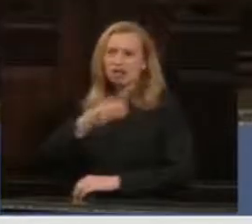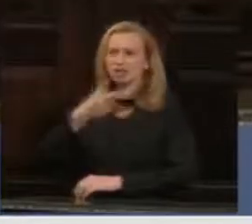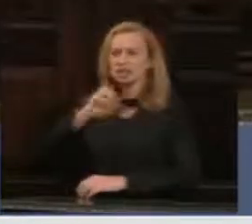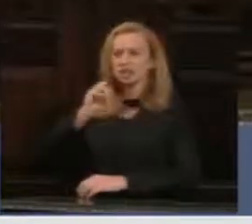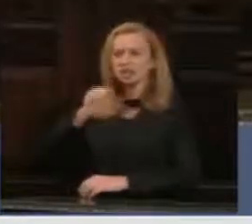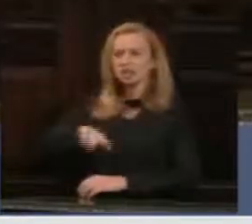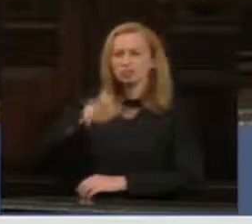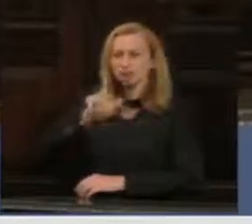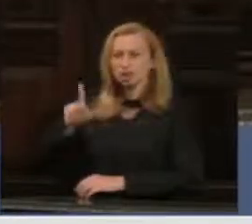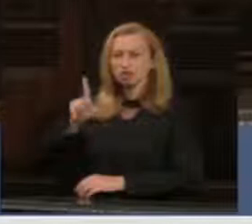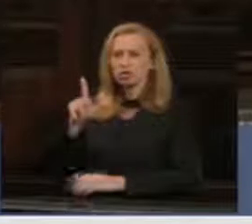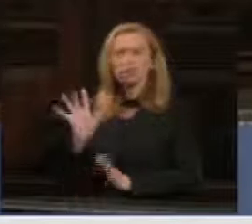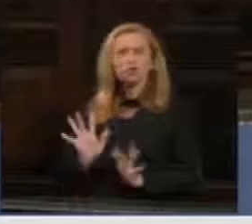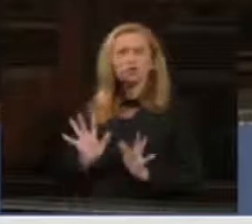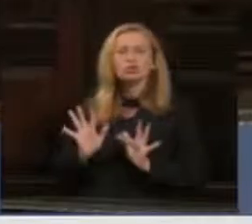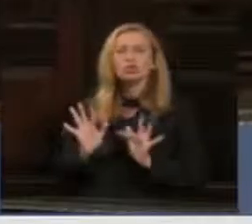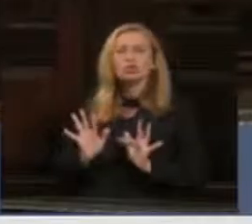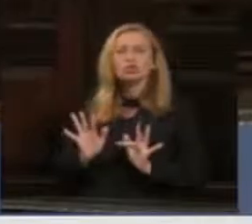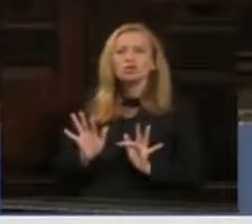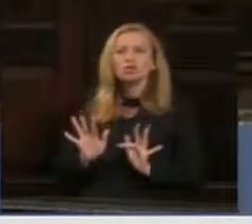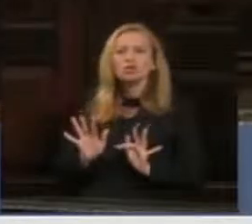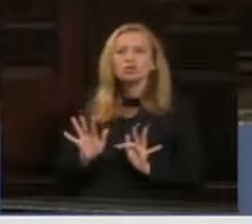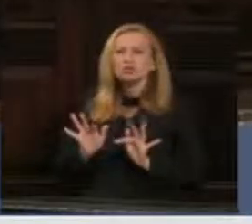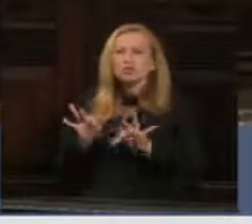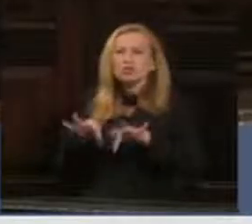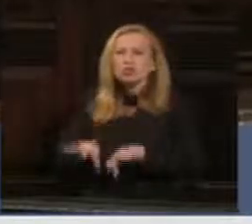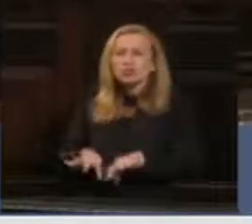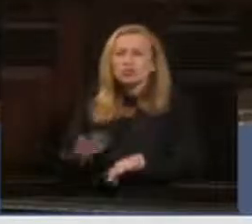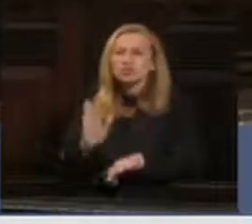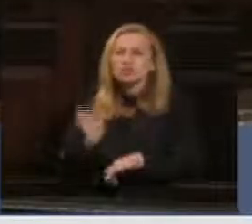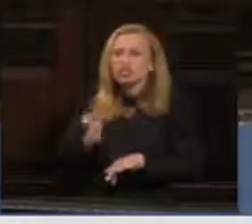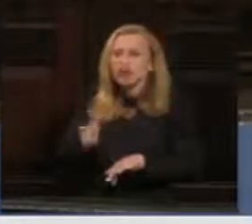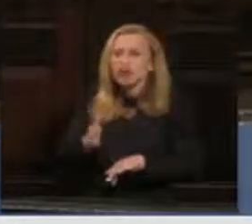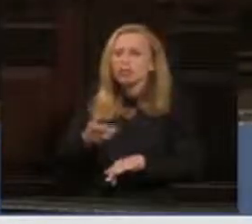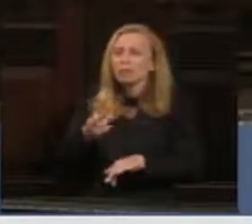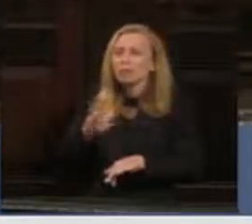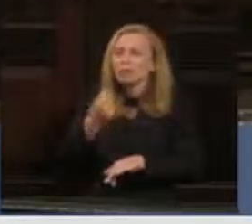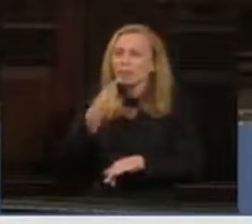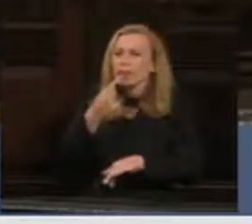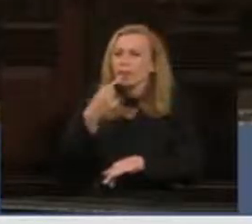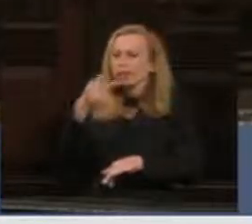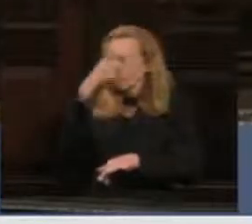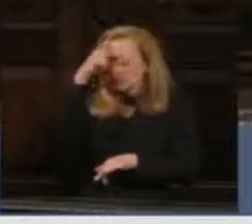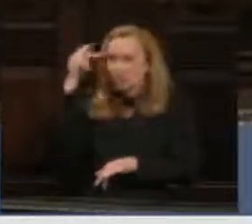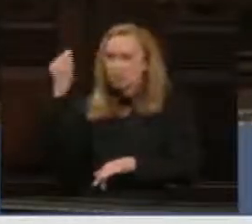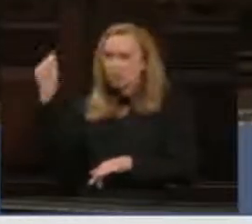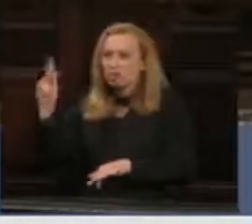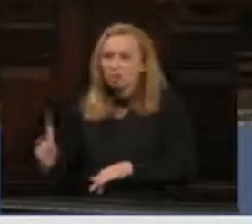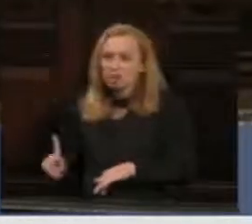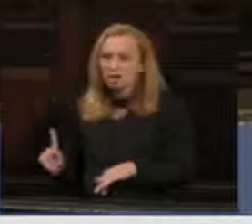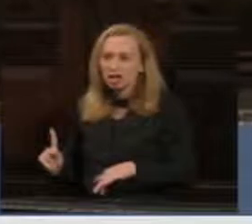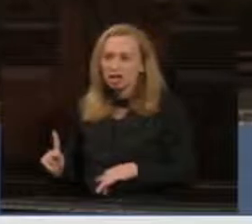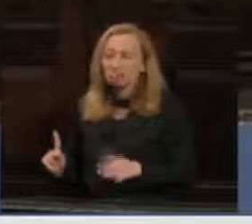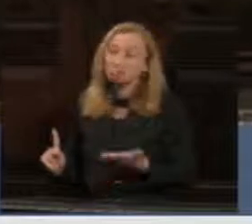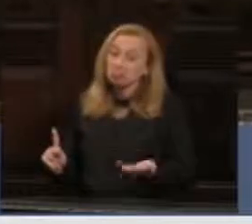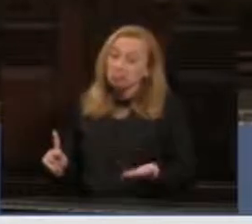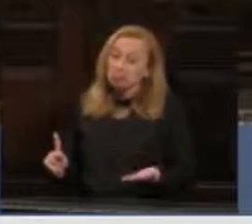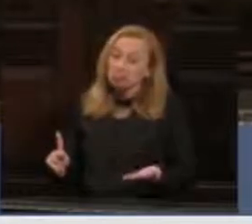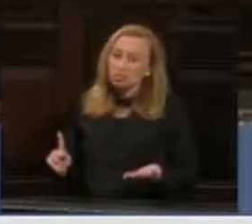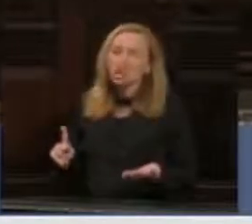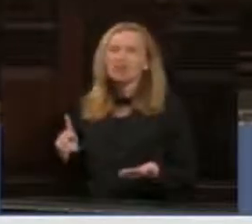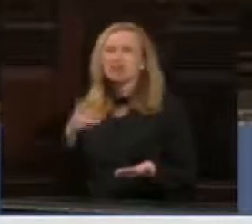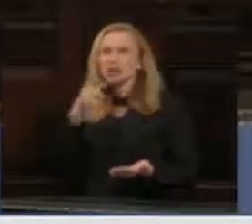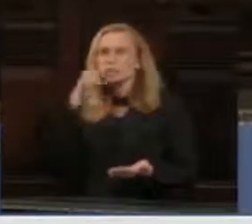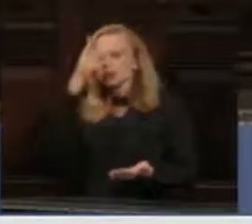fim de carreira, com 25 anos de serviço, essa pessoa recebe líquido